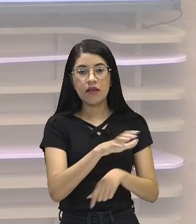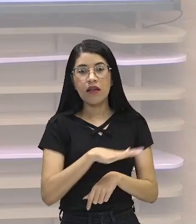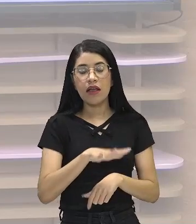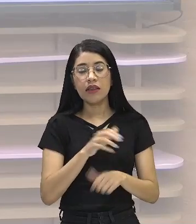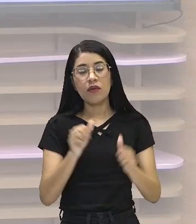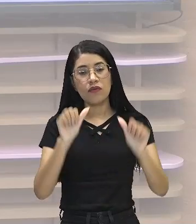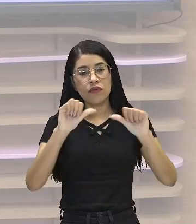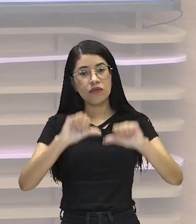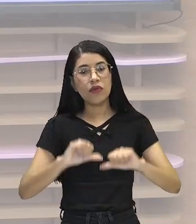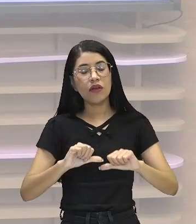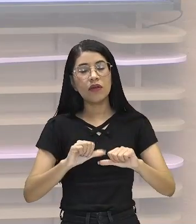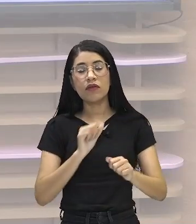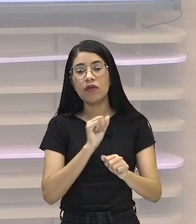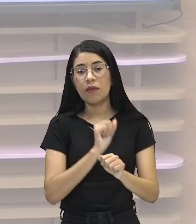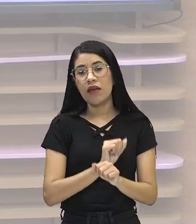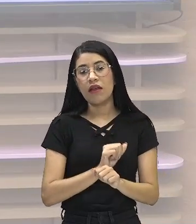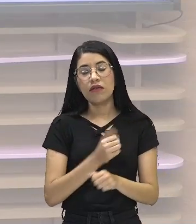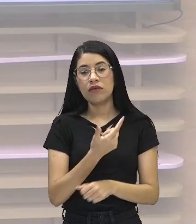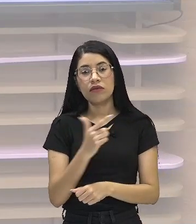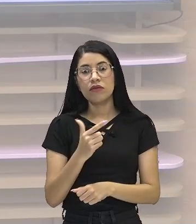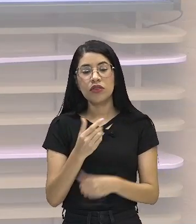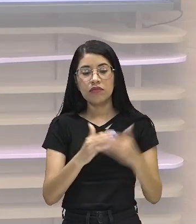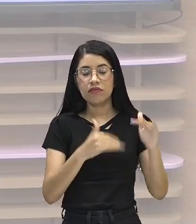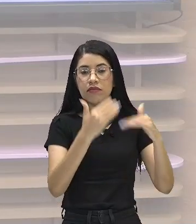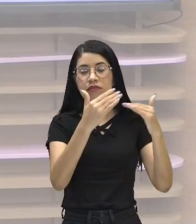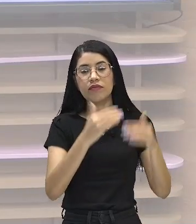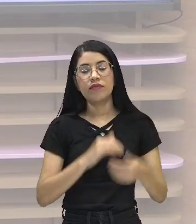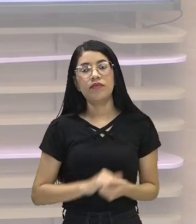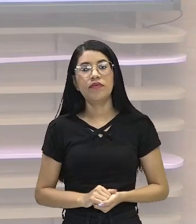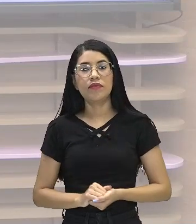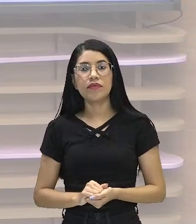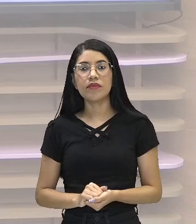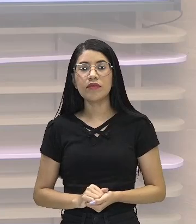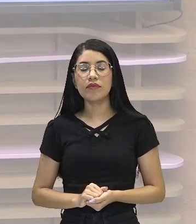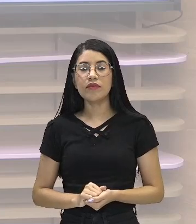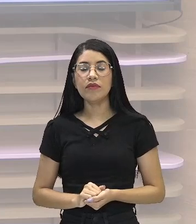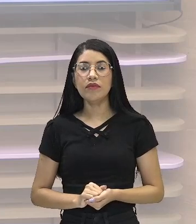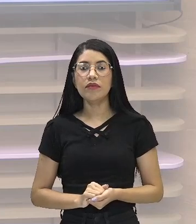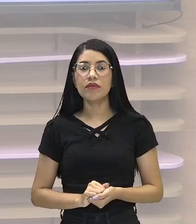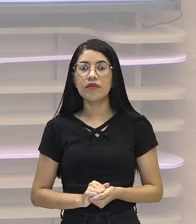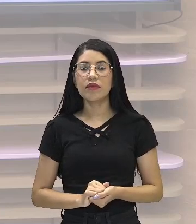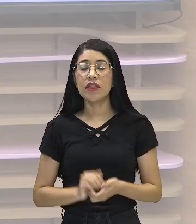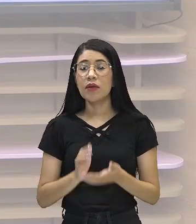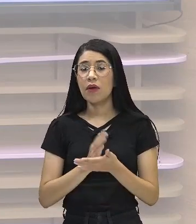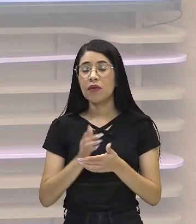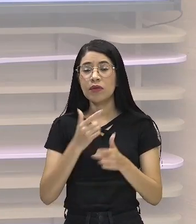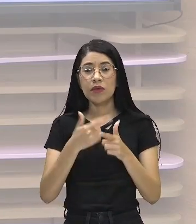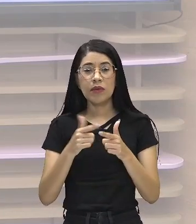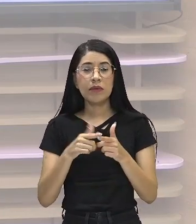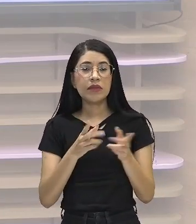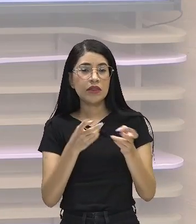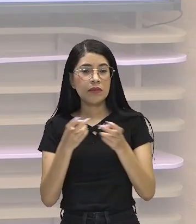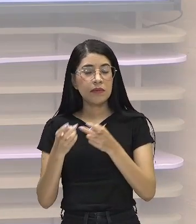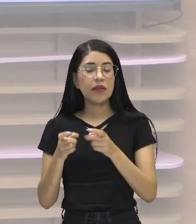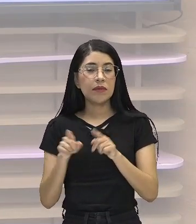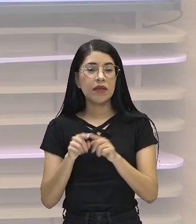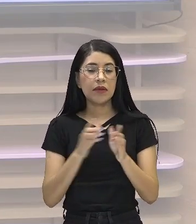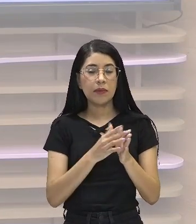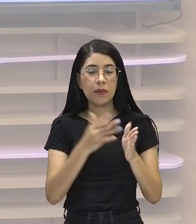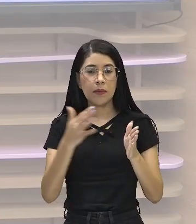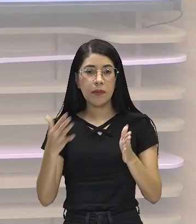economia estagnada, elas não cresceram, tá bom? Então, alguns dos impactos aí que a gente vai observar durante